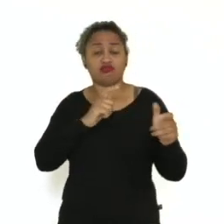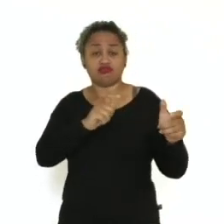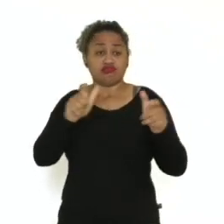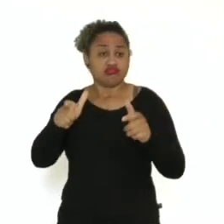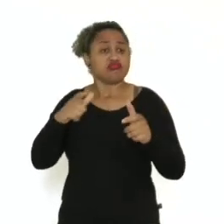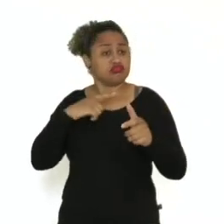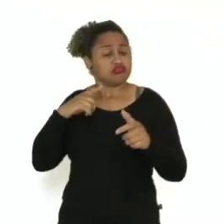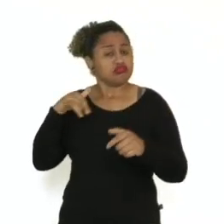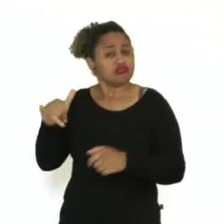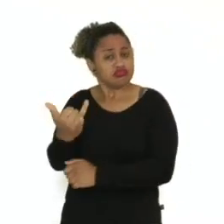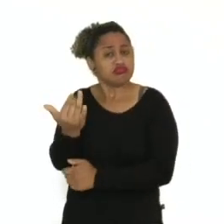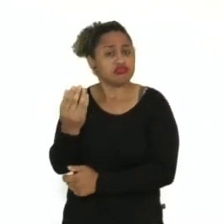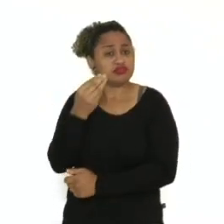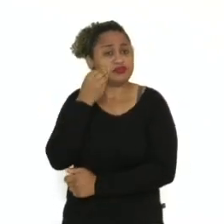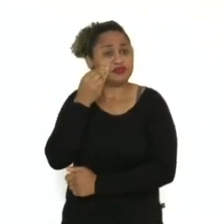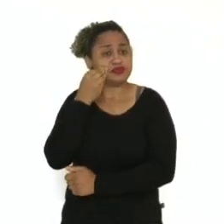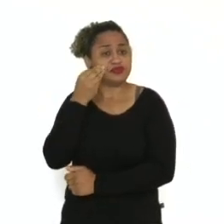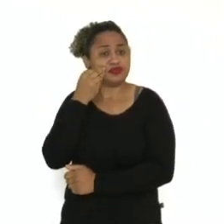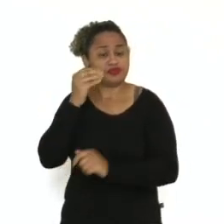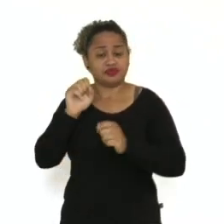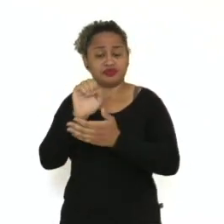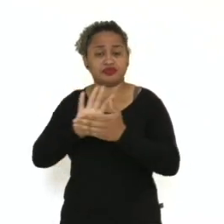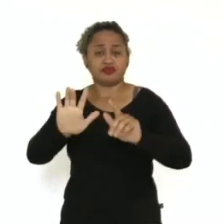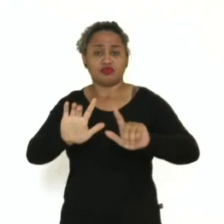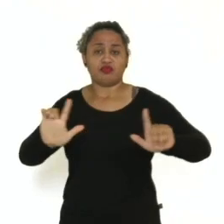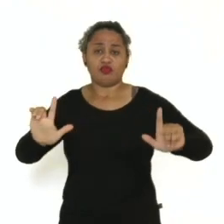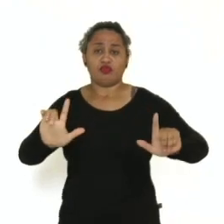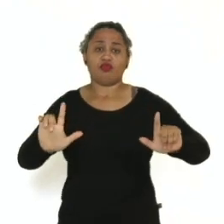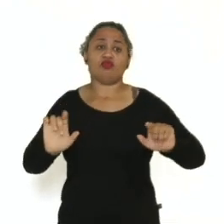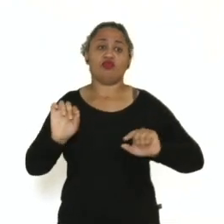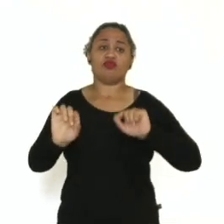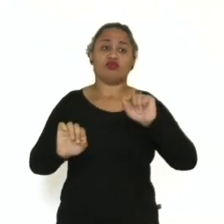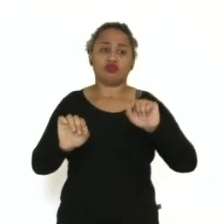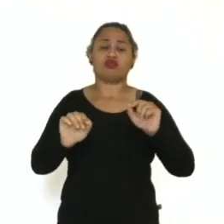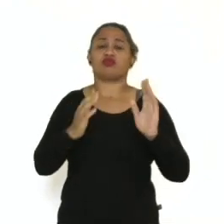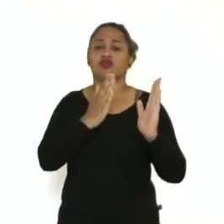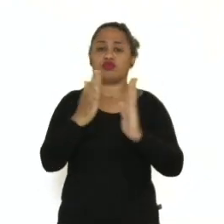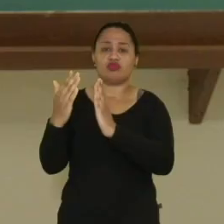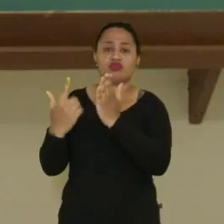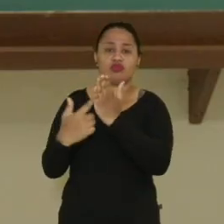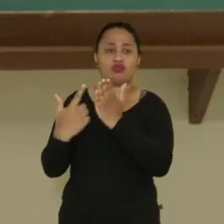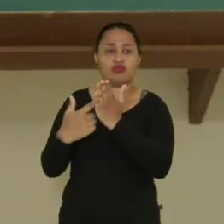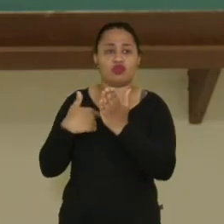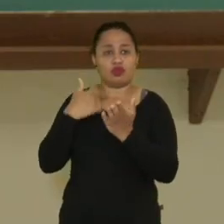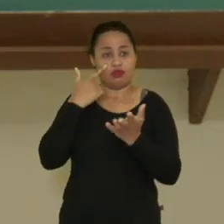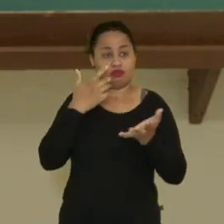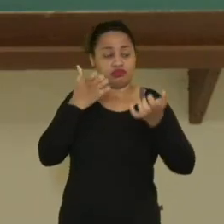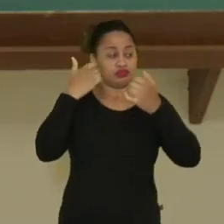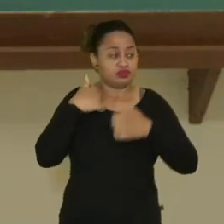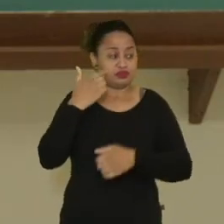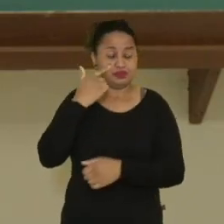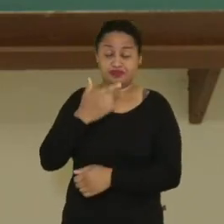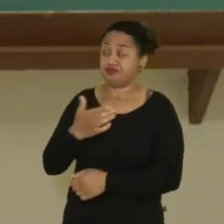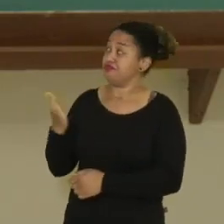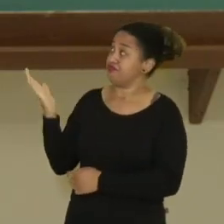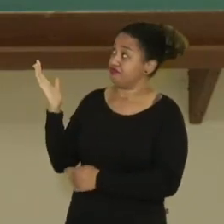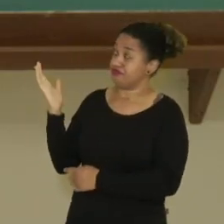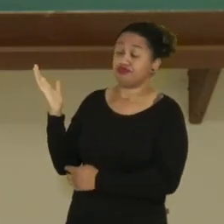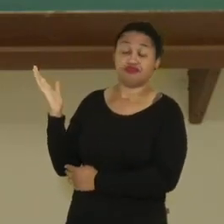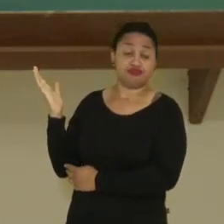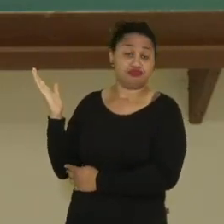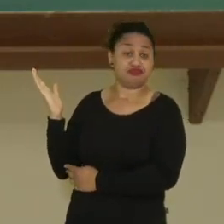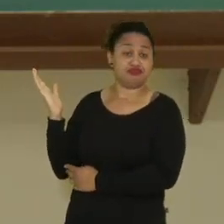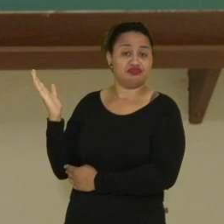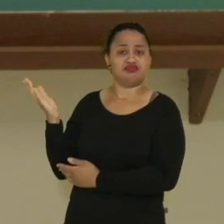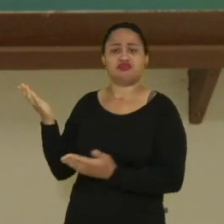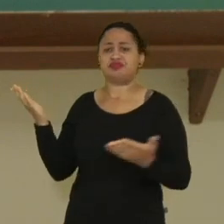emoção. Aqui na nossa iconografia, uma biblioteca, né? Hoje as bibliotecas modernas, tem